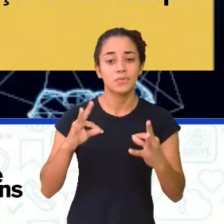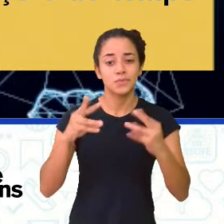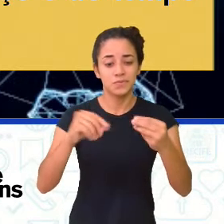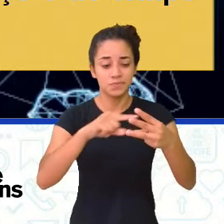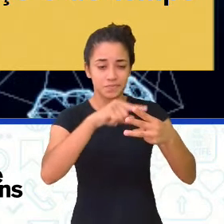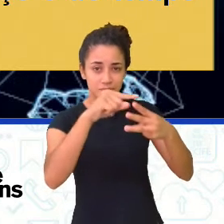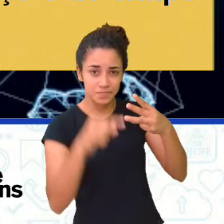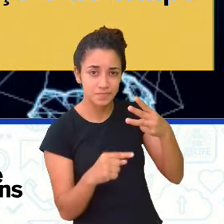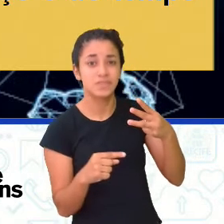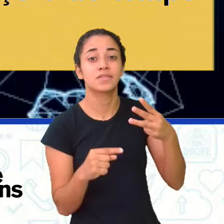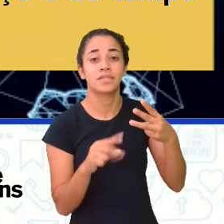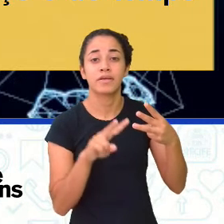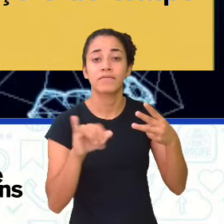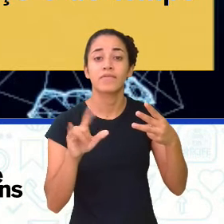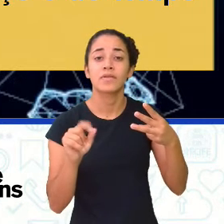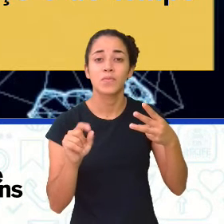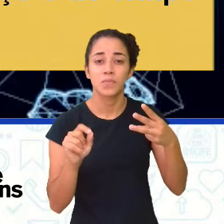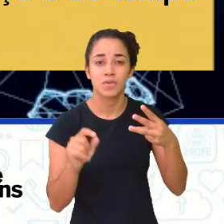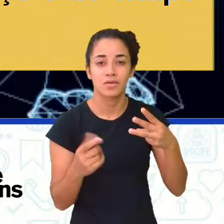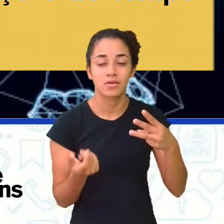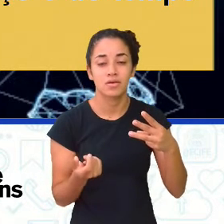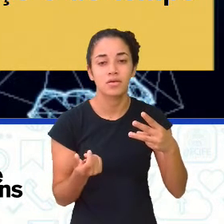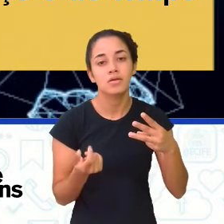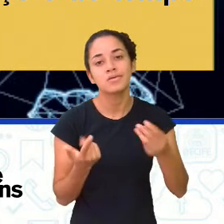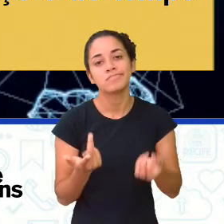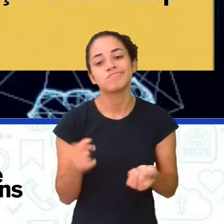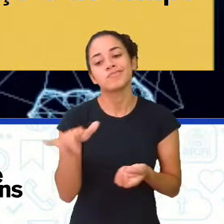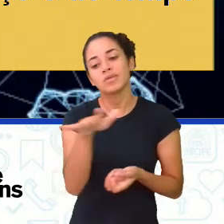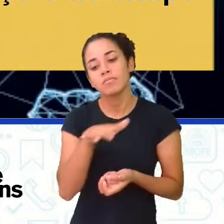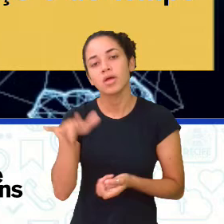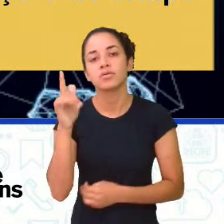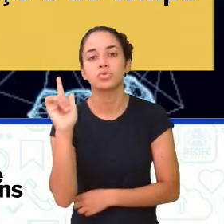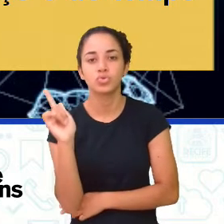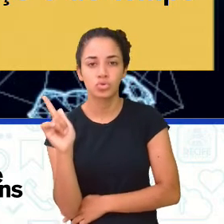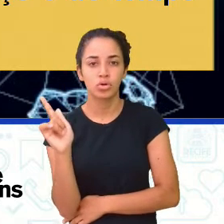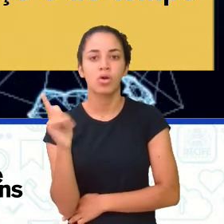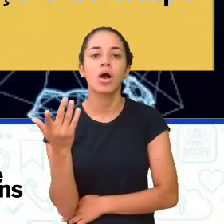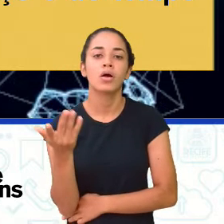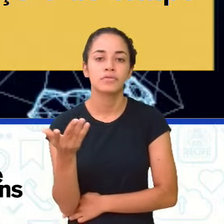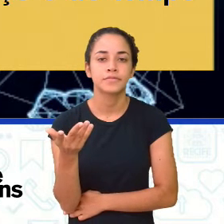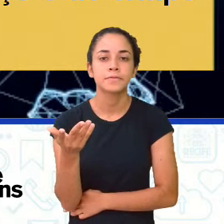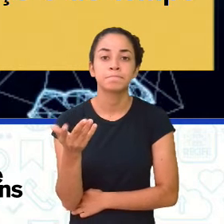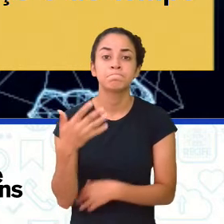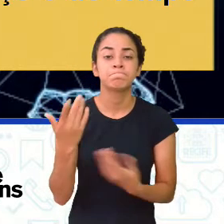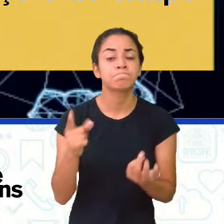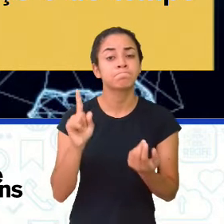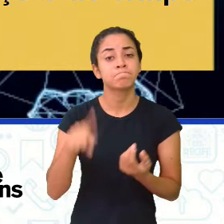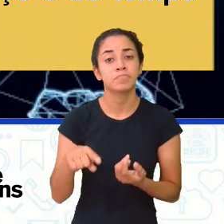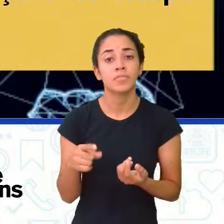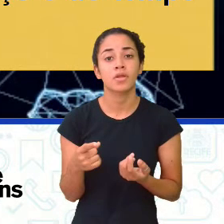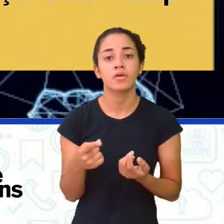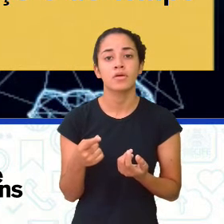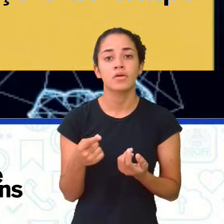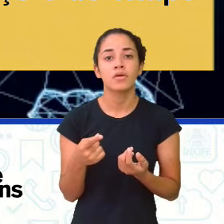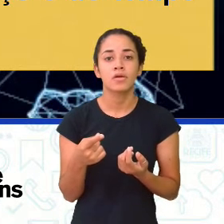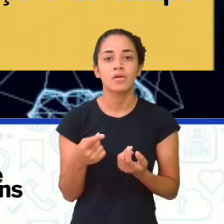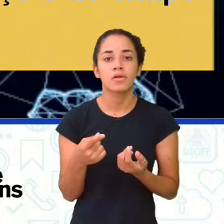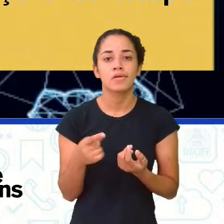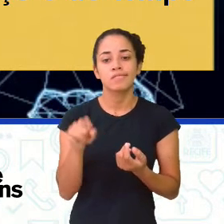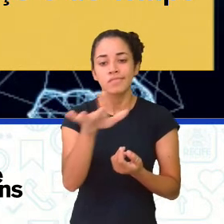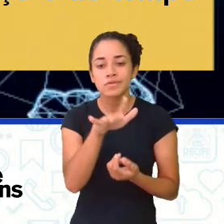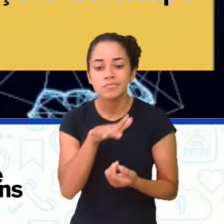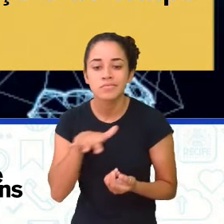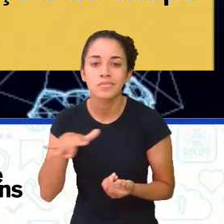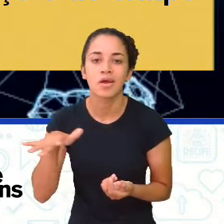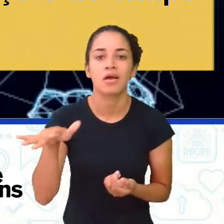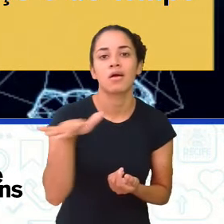três vai estar o quê? Dando o nosso meio geográfico, e aí vai ser o quê? É a nova cara do